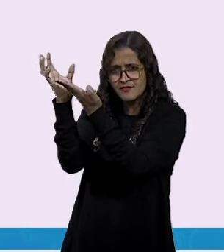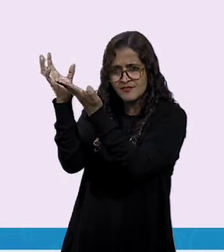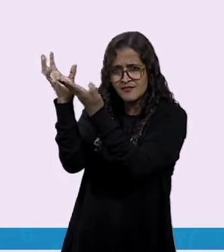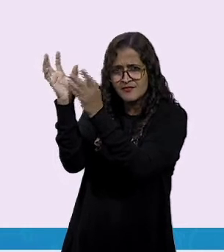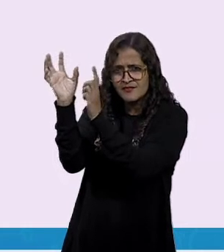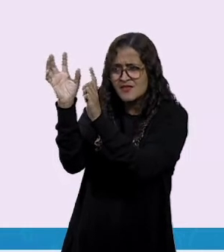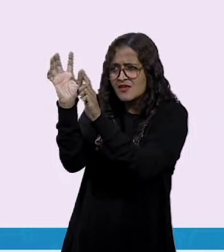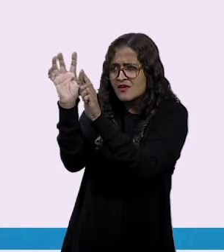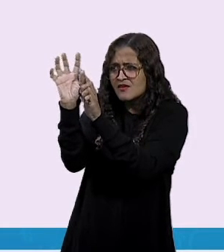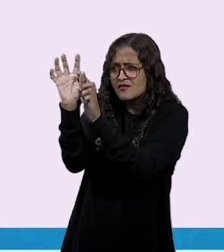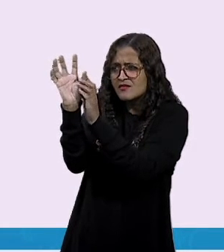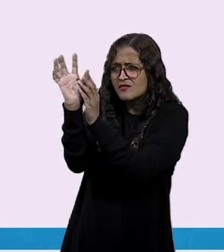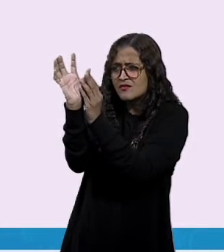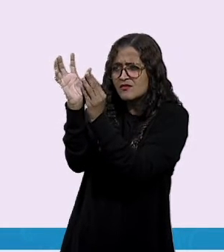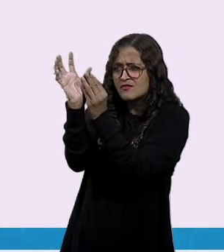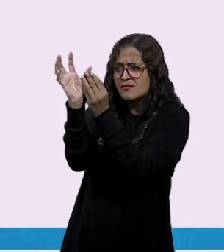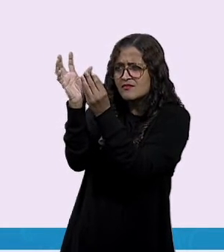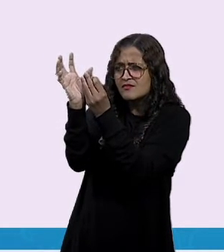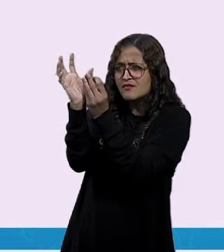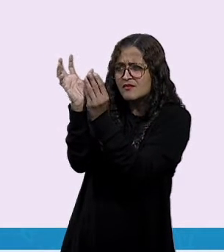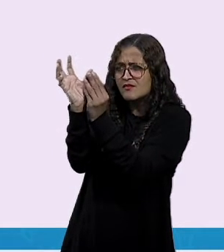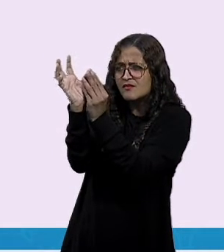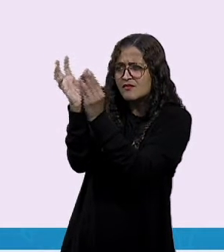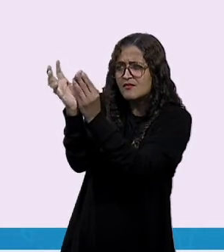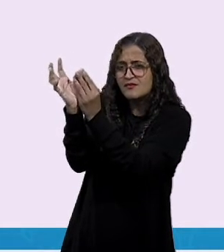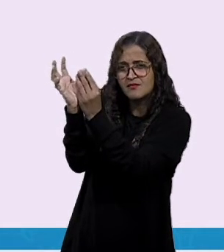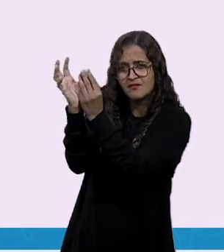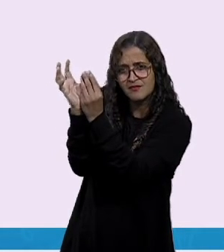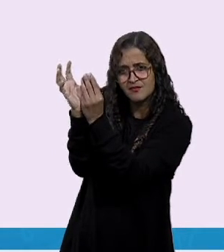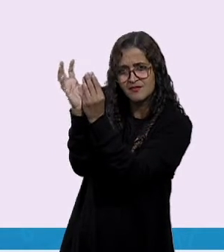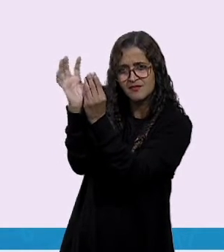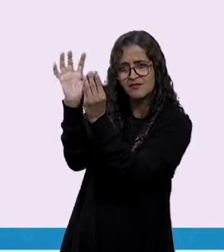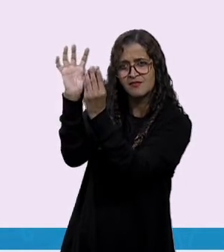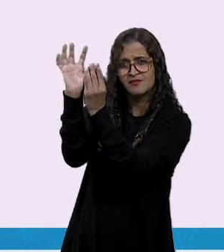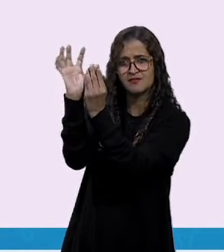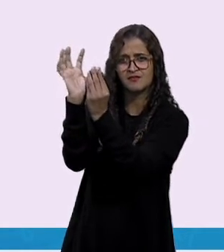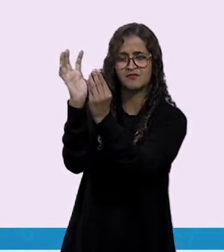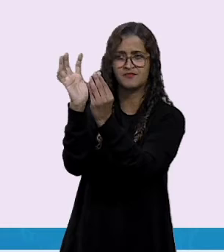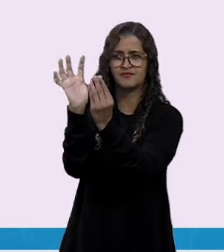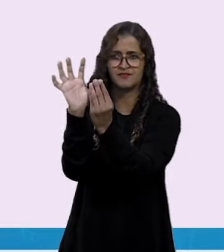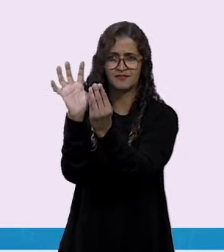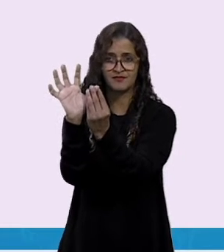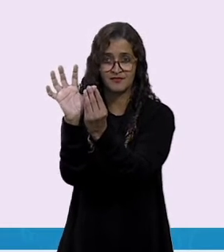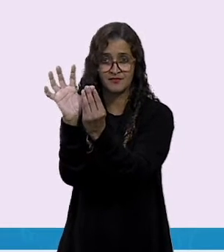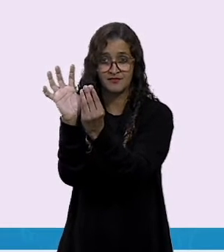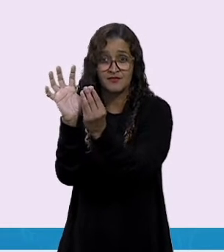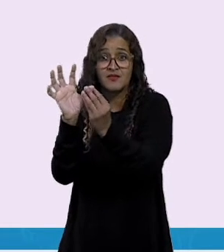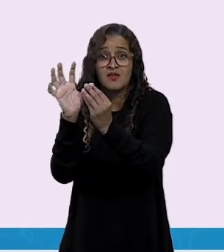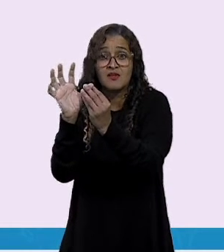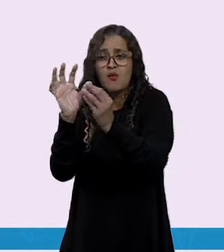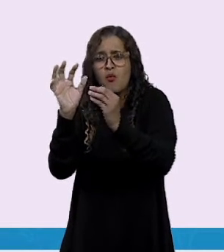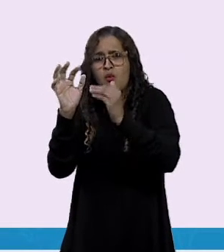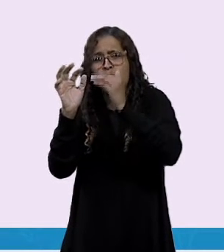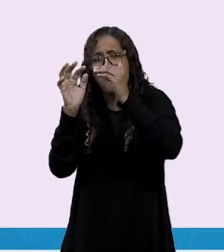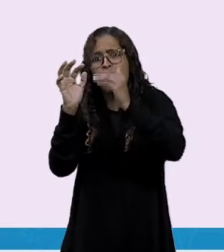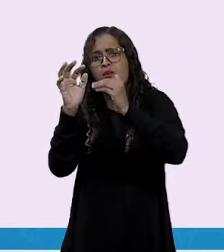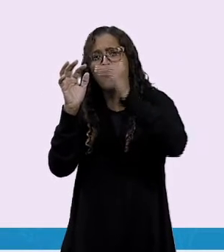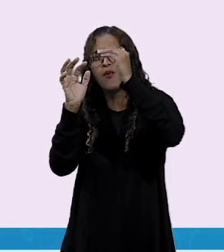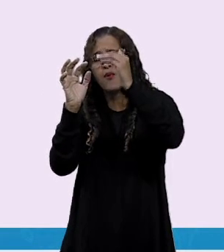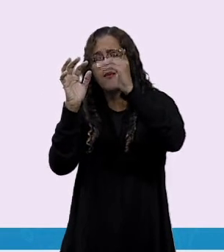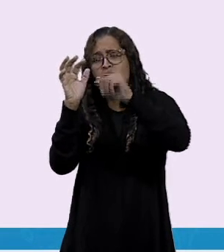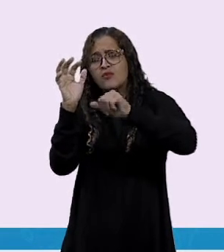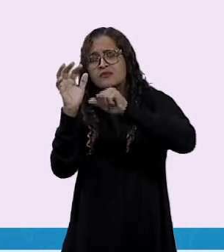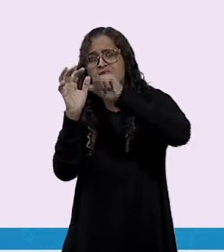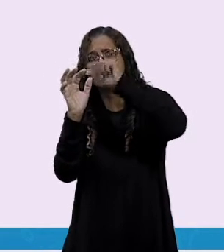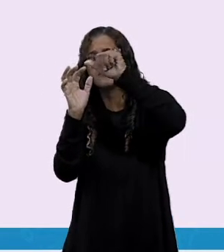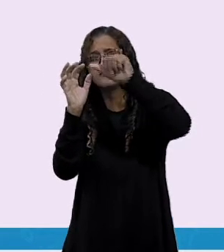casinha bem fechadinha, bem acomodada, segura, para ali dentro daquela pulpa, ela se desenvolver e passar pela